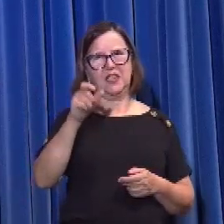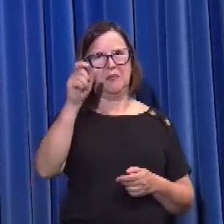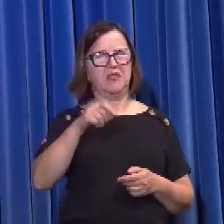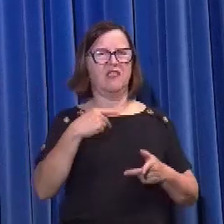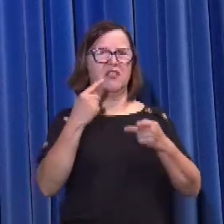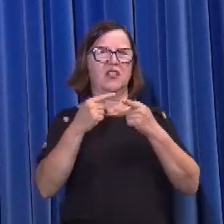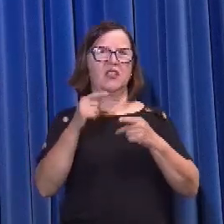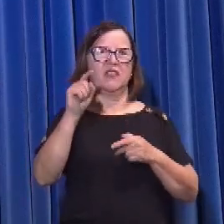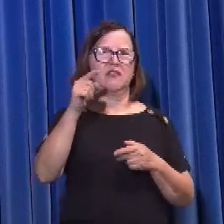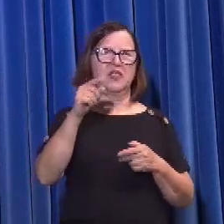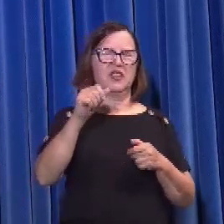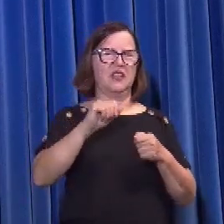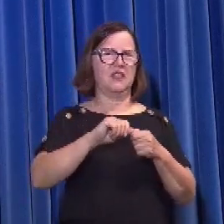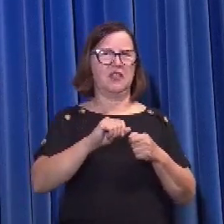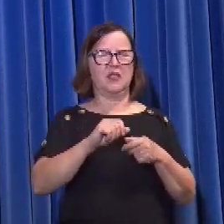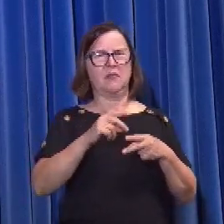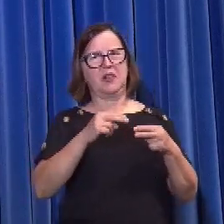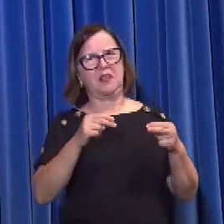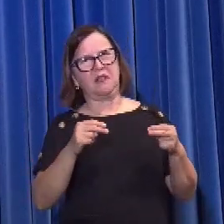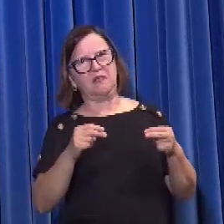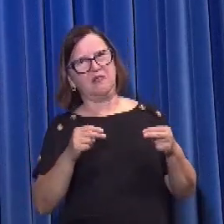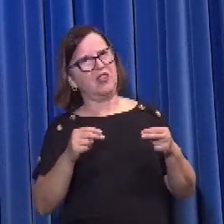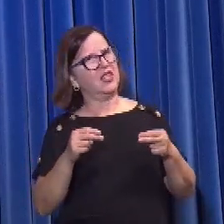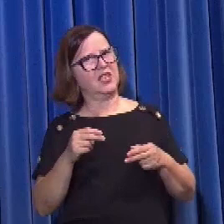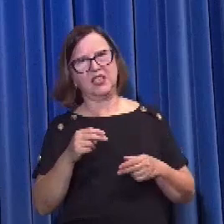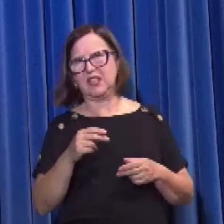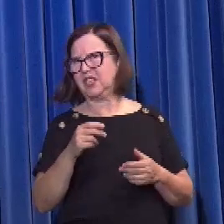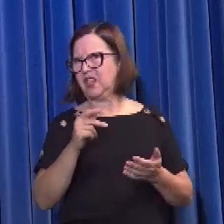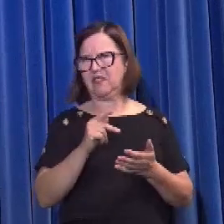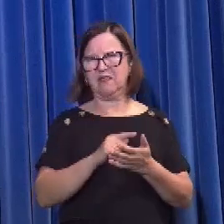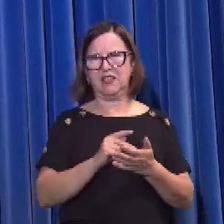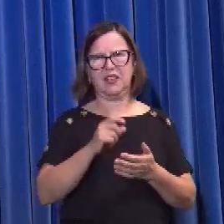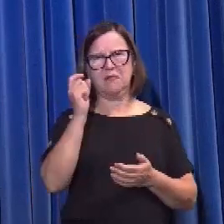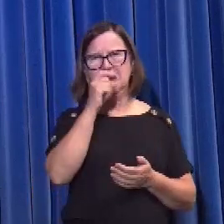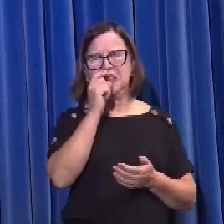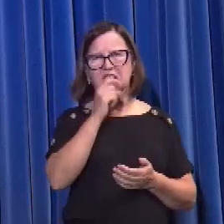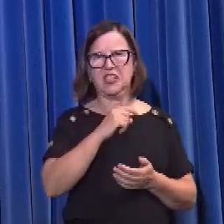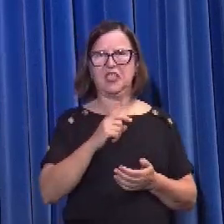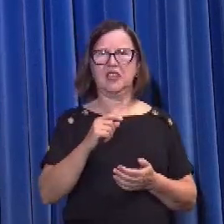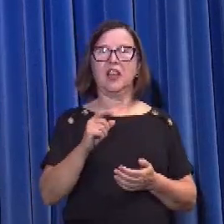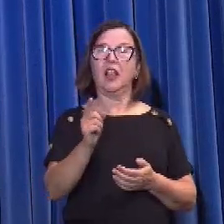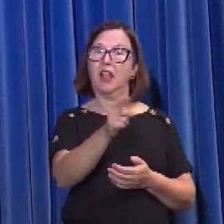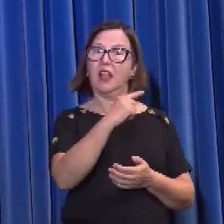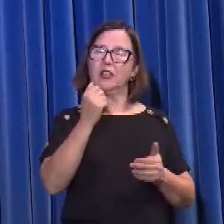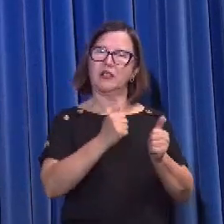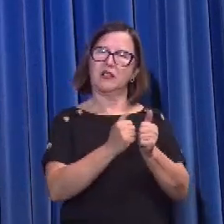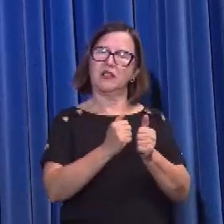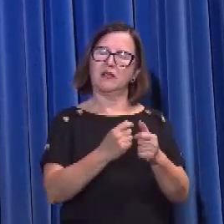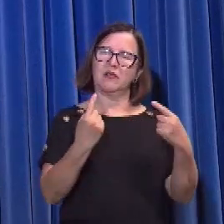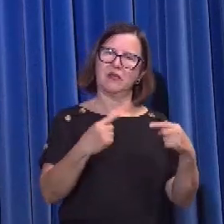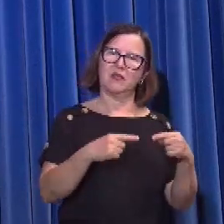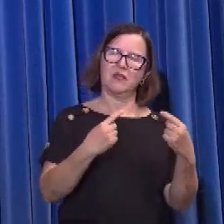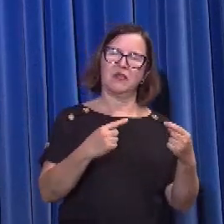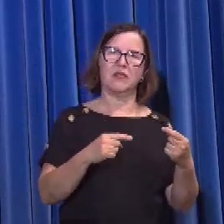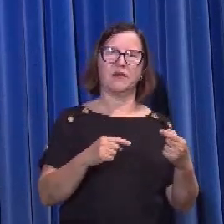coisa, que é uma mentira. Nós somos perseguidos,